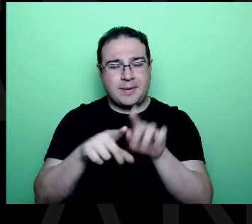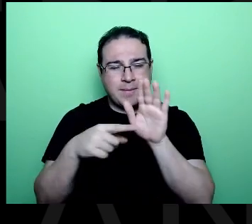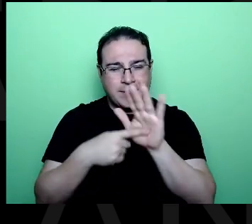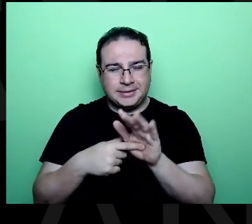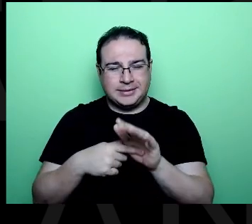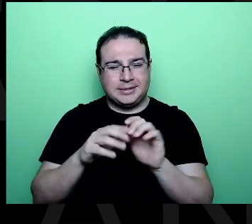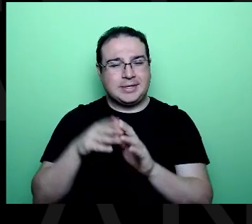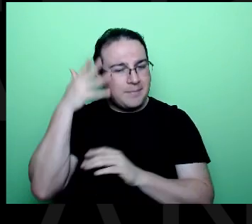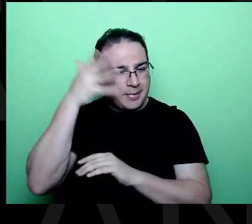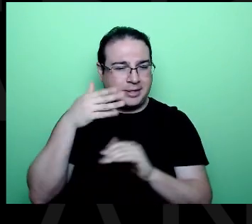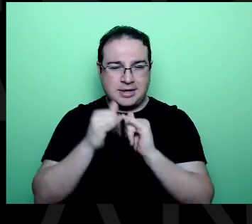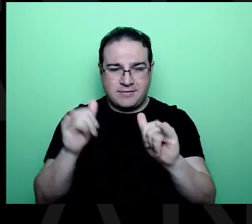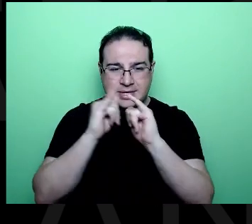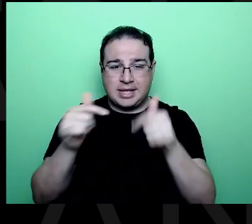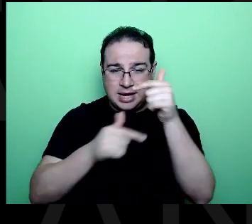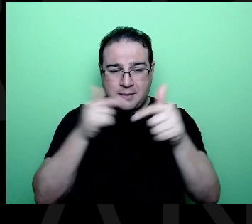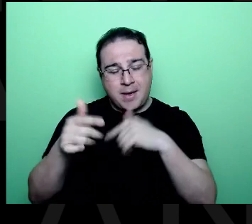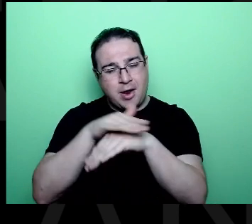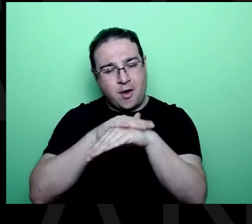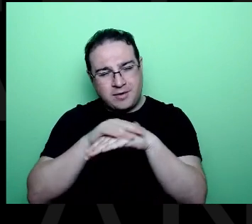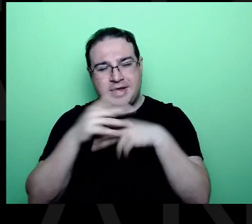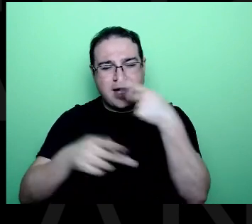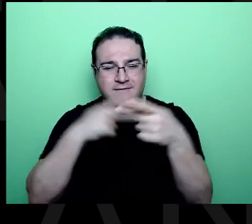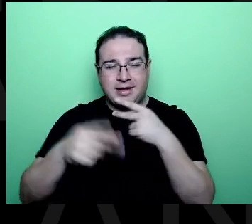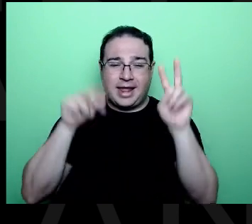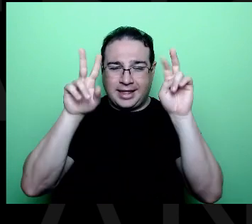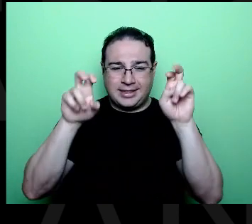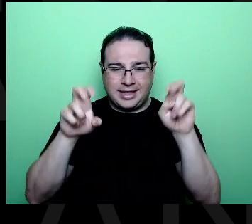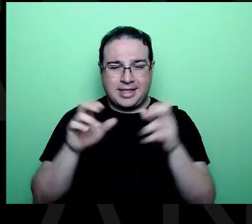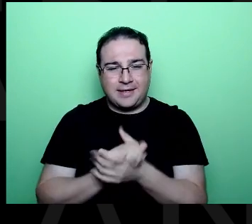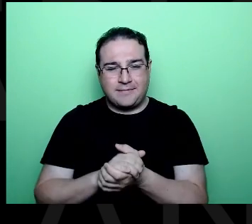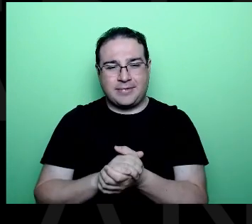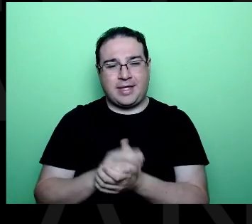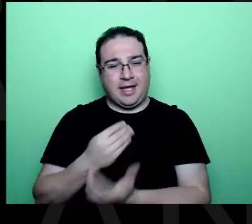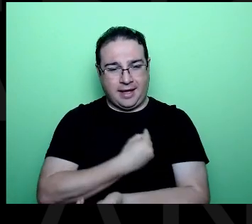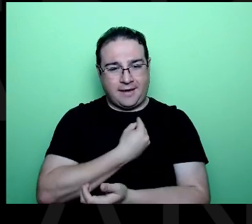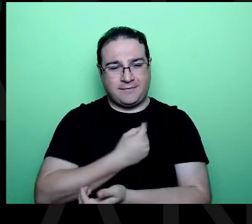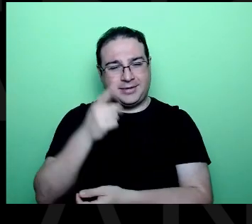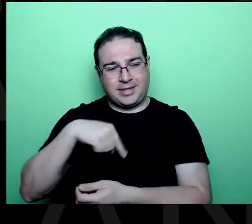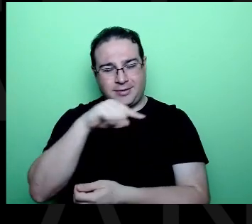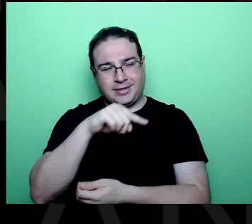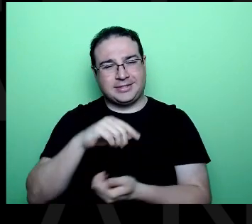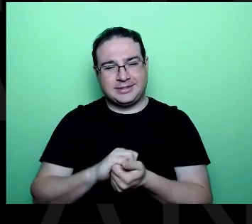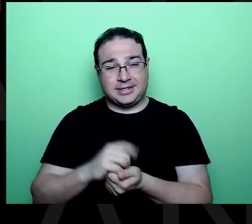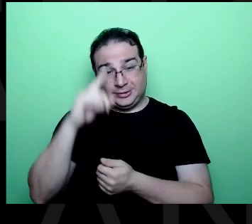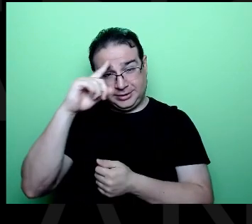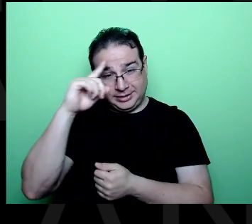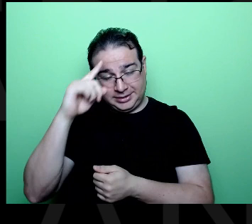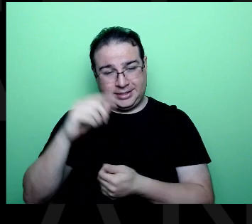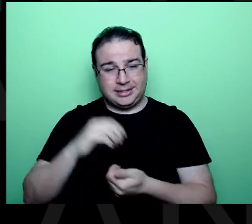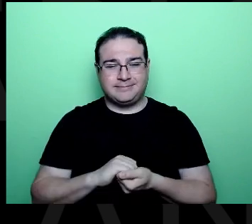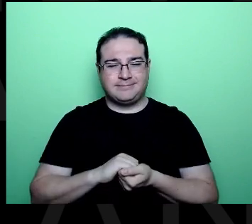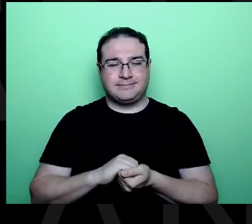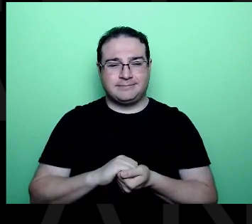Para divulgar o trabalho e conversar e falar desse assunto que é a vida da gente, né? É o dia a dia.